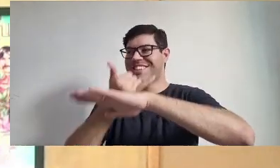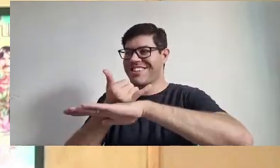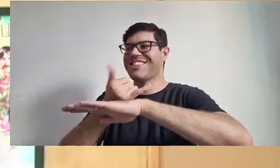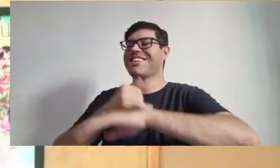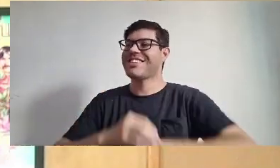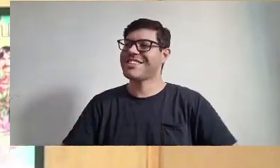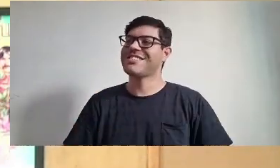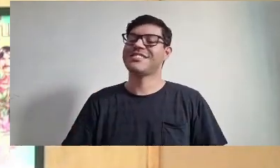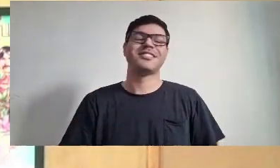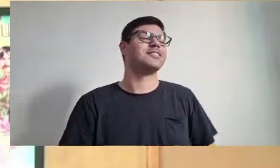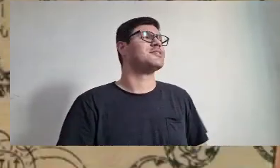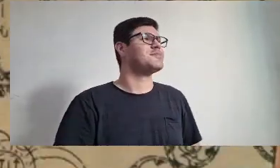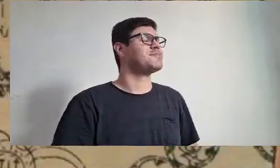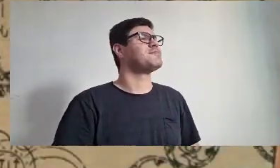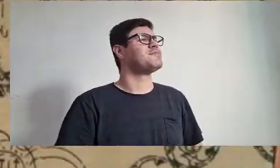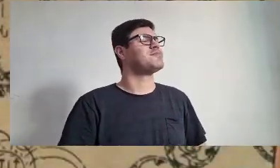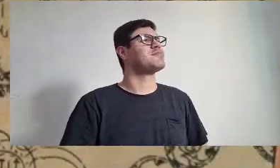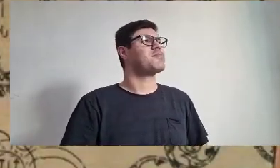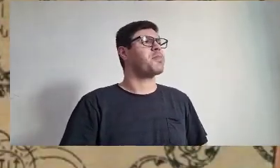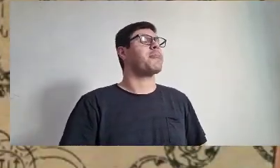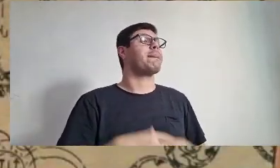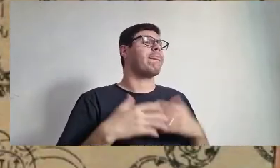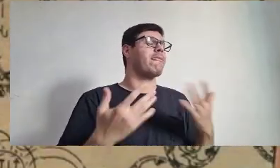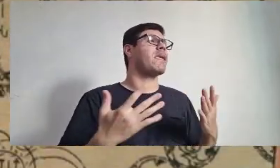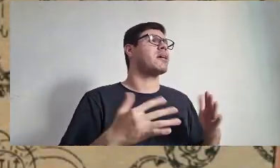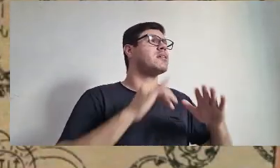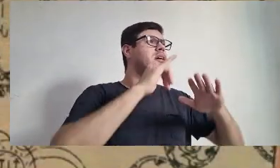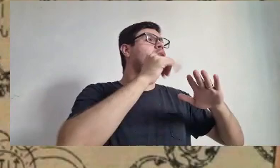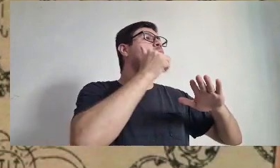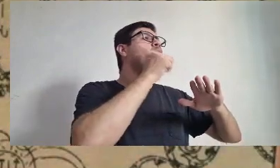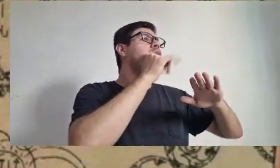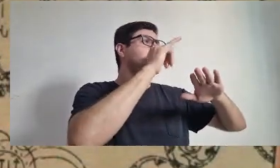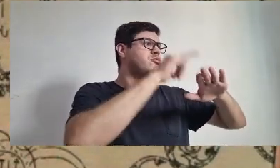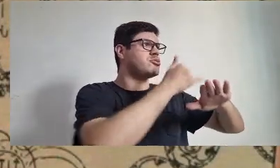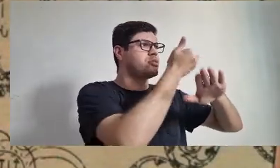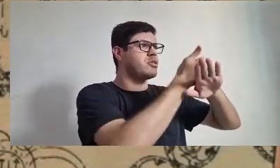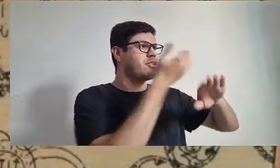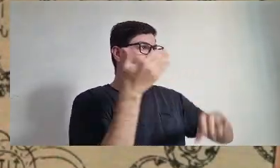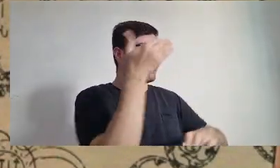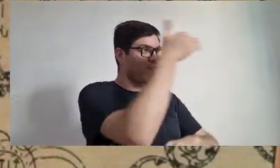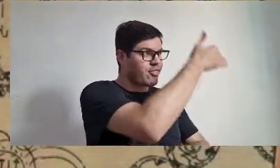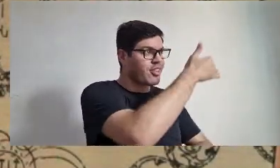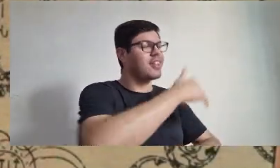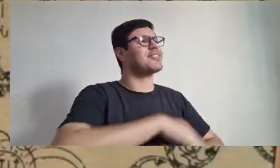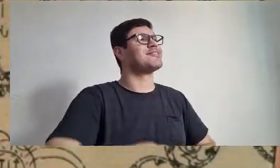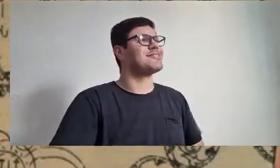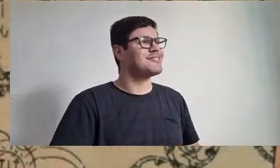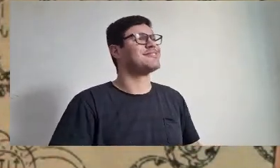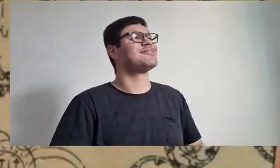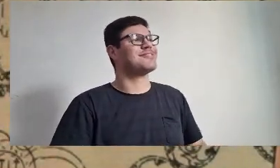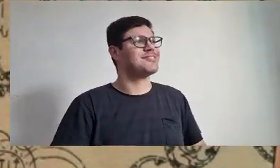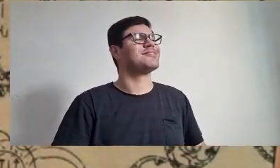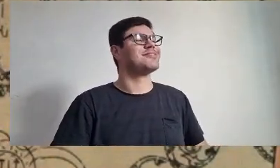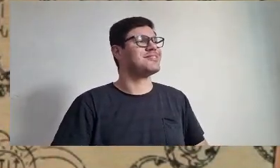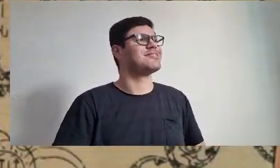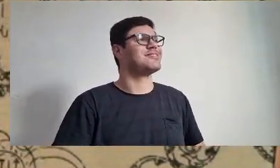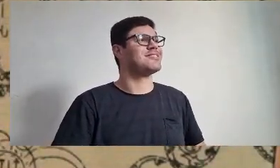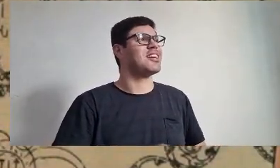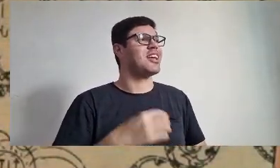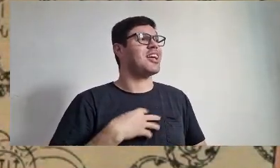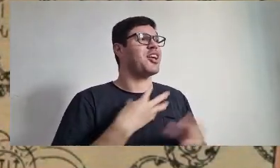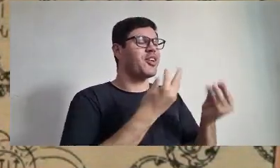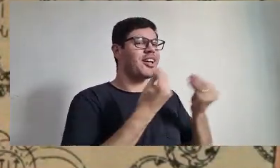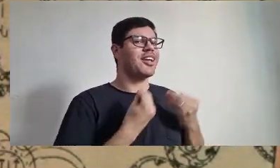de uma senhora que há poucos dias foi a Jerusalém. Ele está de boné, por isso que eu quero falar. O pastor está de boné. Essa aqui é